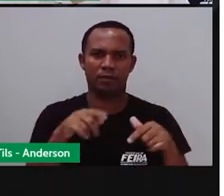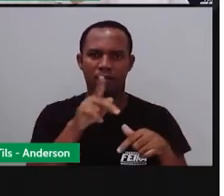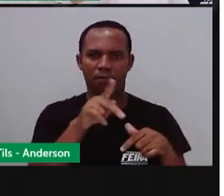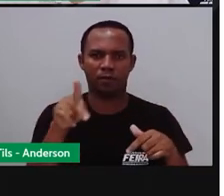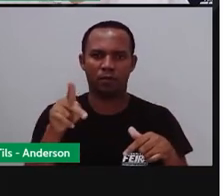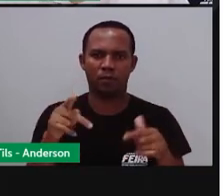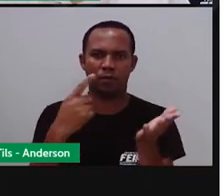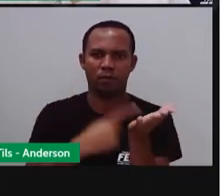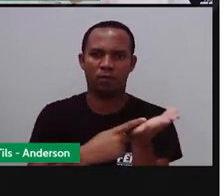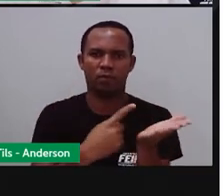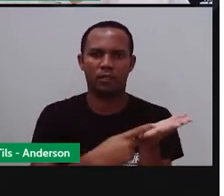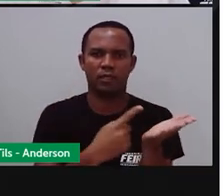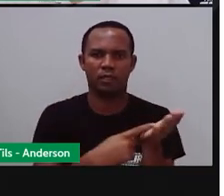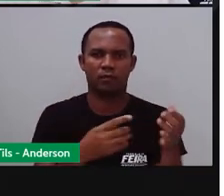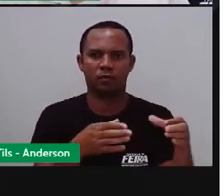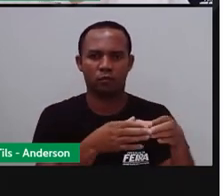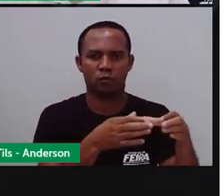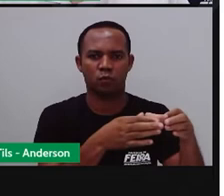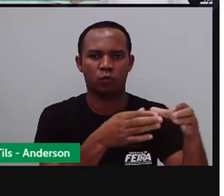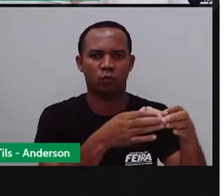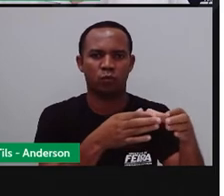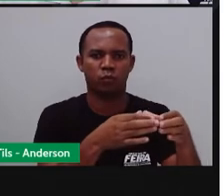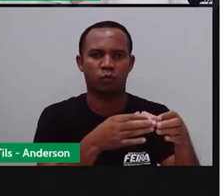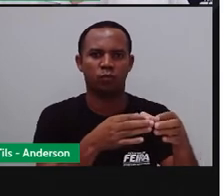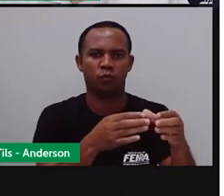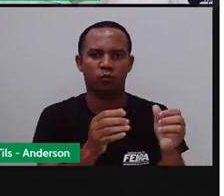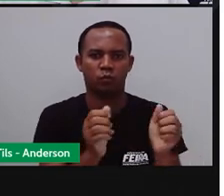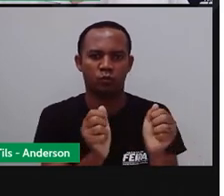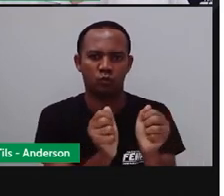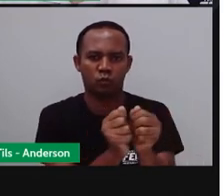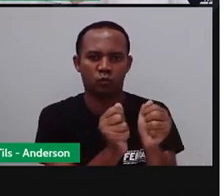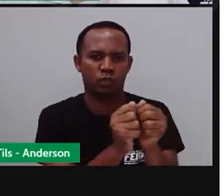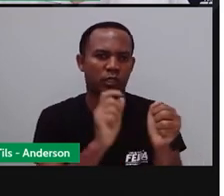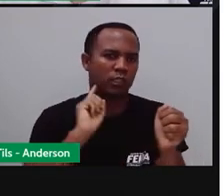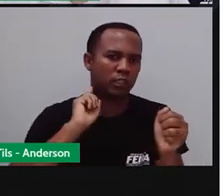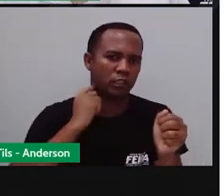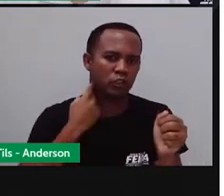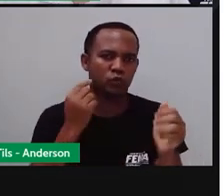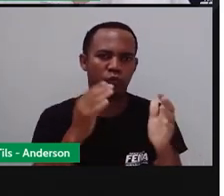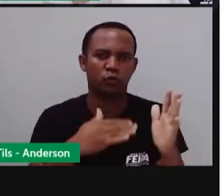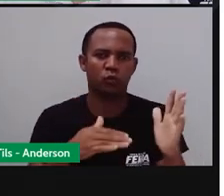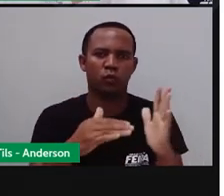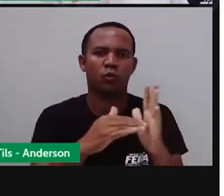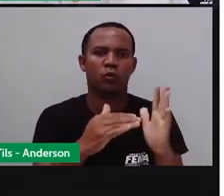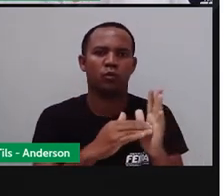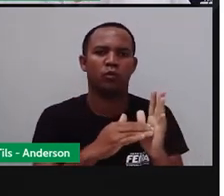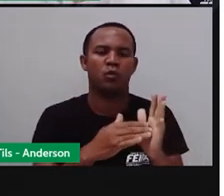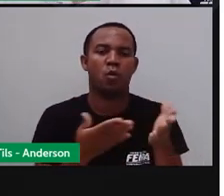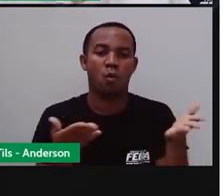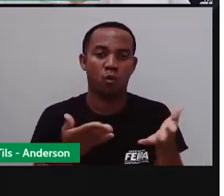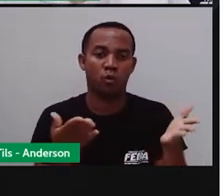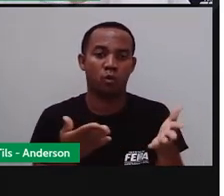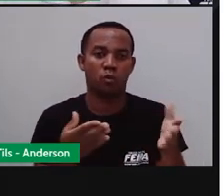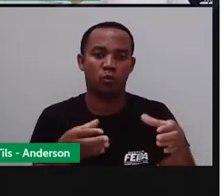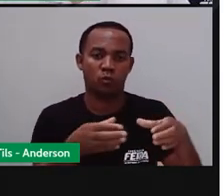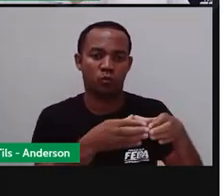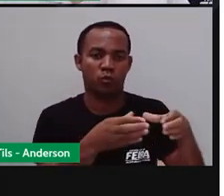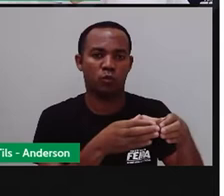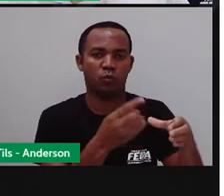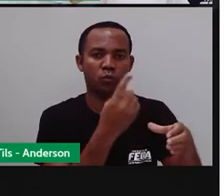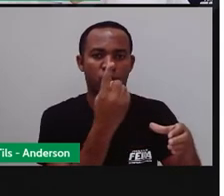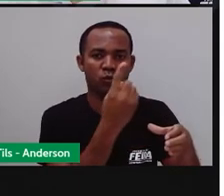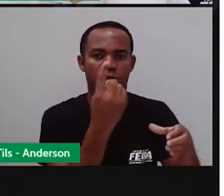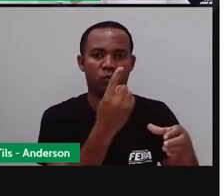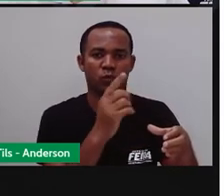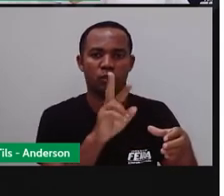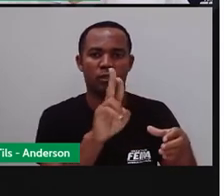formar grupos, né, para juntar todo o lixo da escola. Hoje é a vez do grupo 1, que é formado por